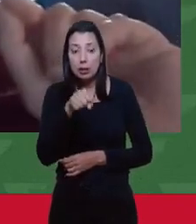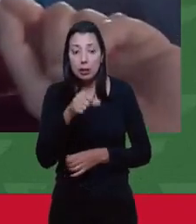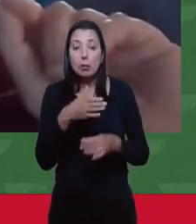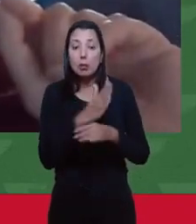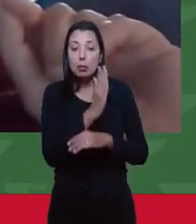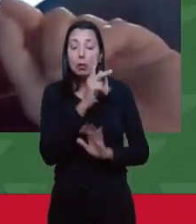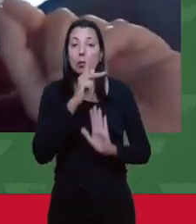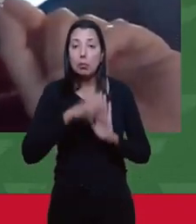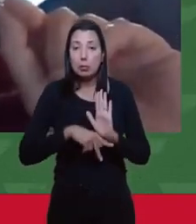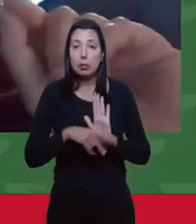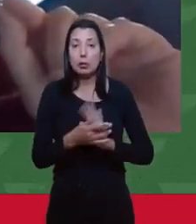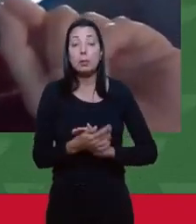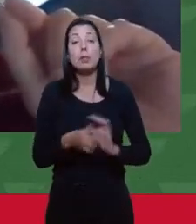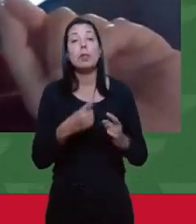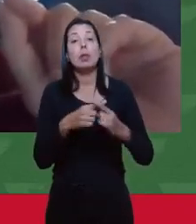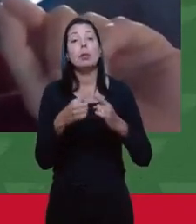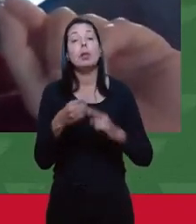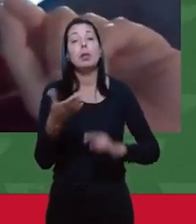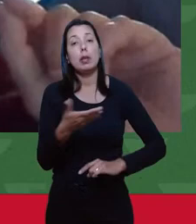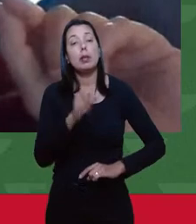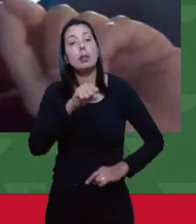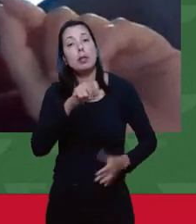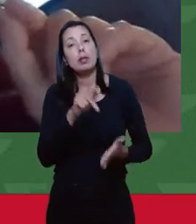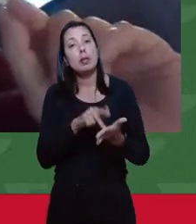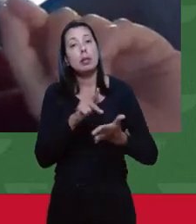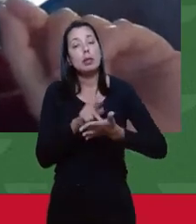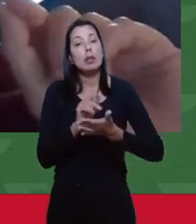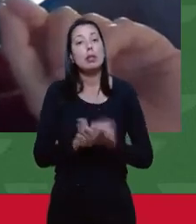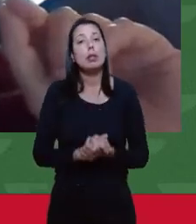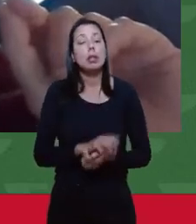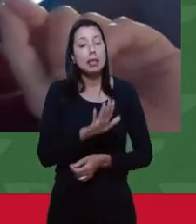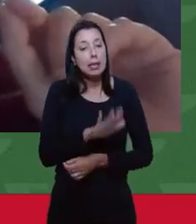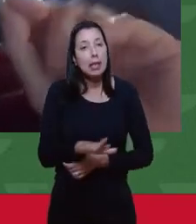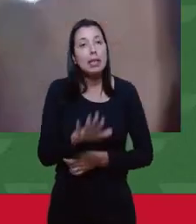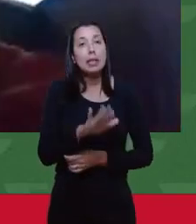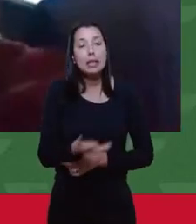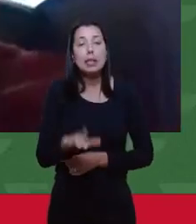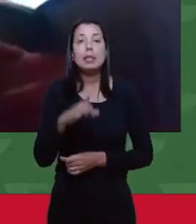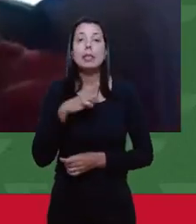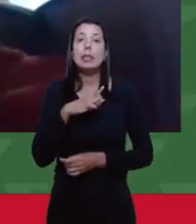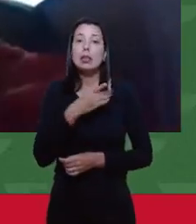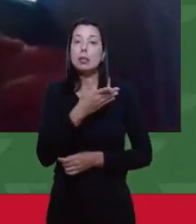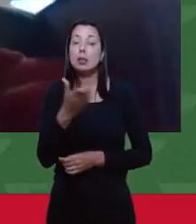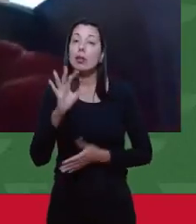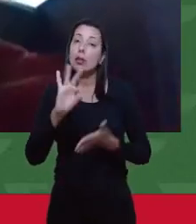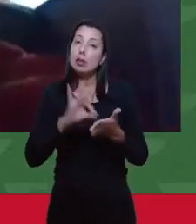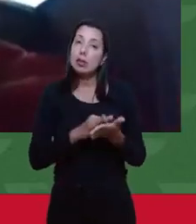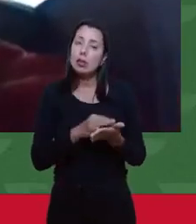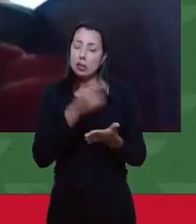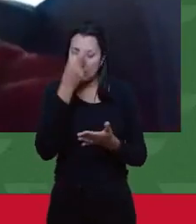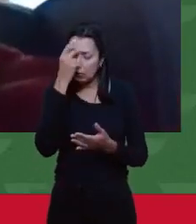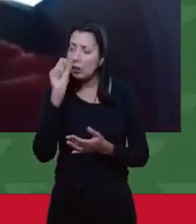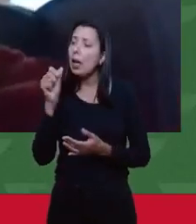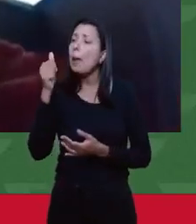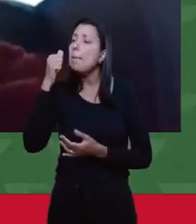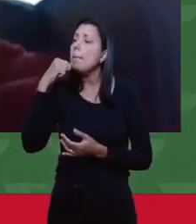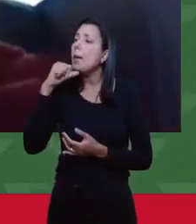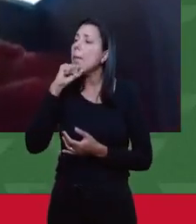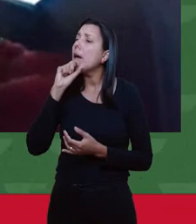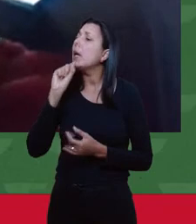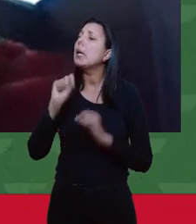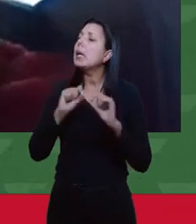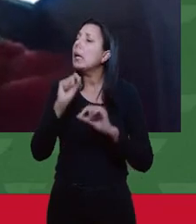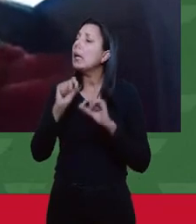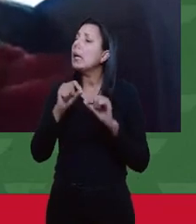esse projeto, porque eu quero realmente que as crianças tenham no seu registro quem é sua mãe, quem são